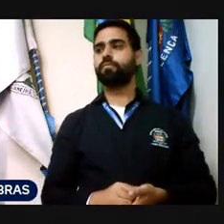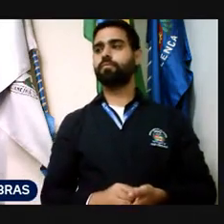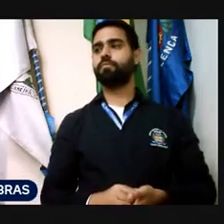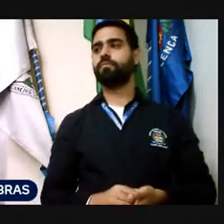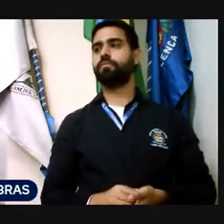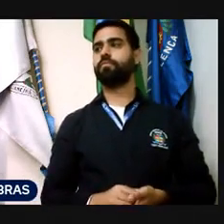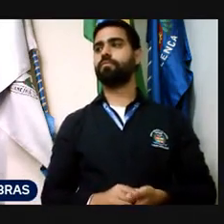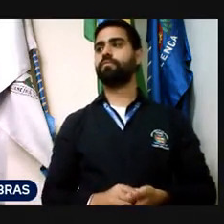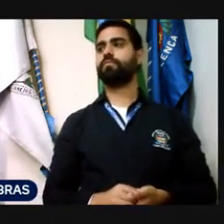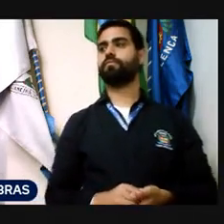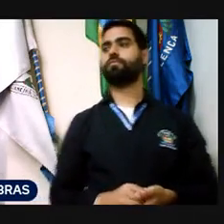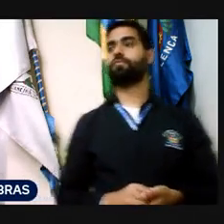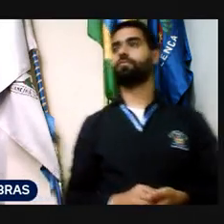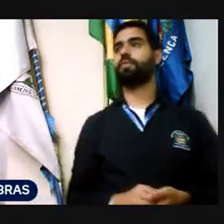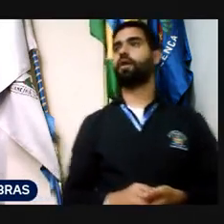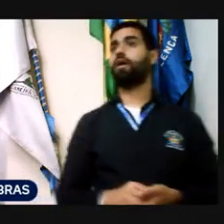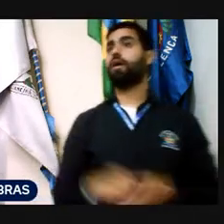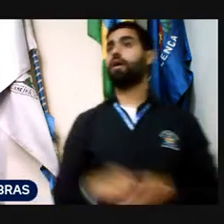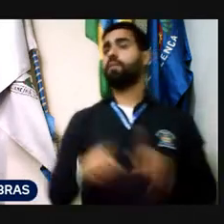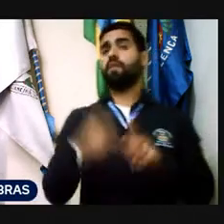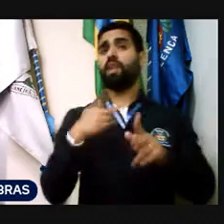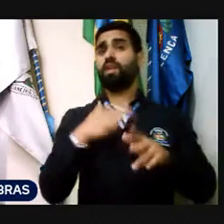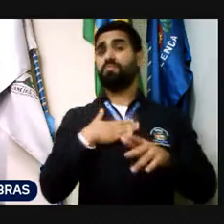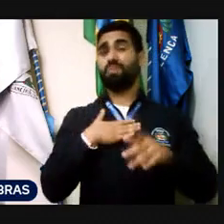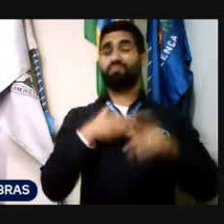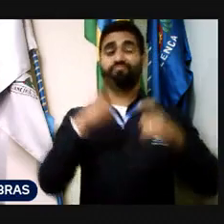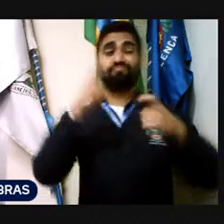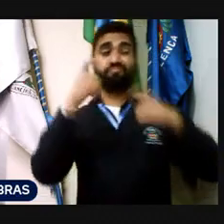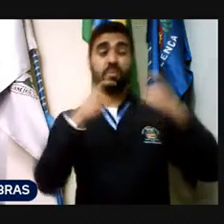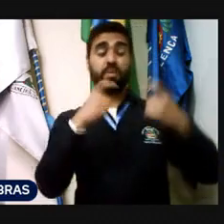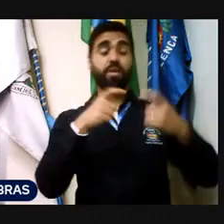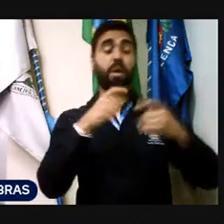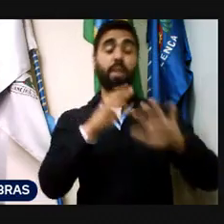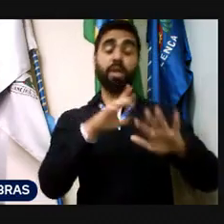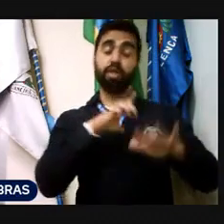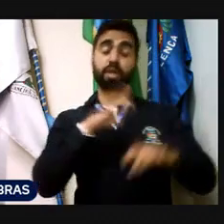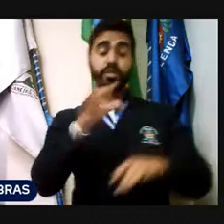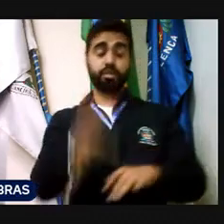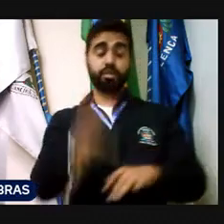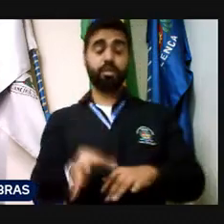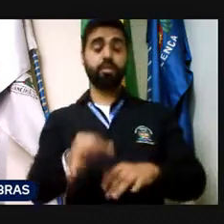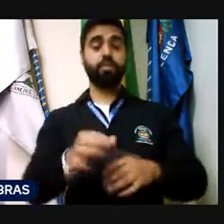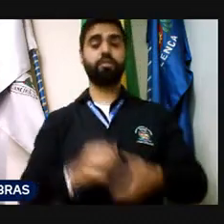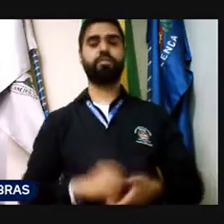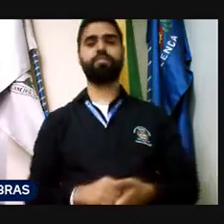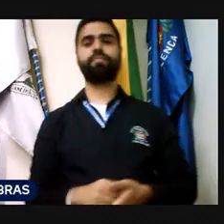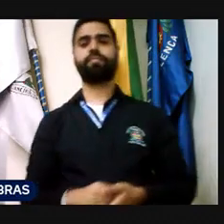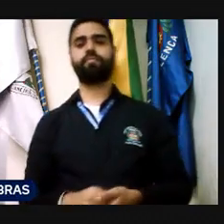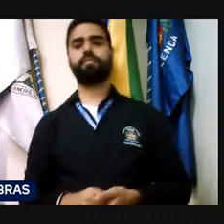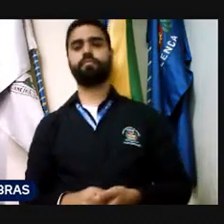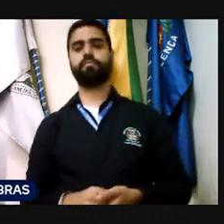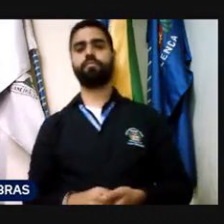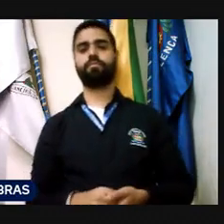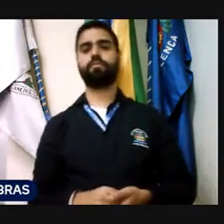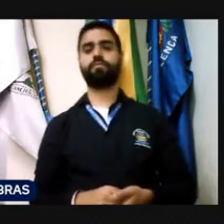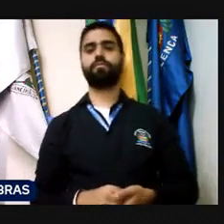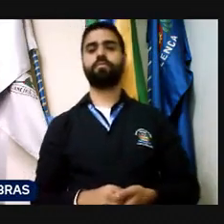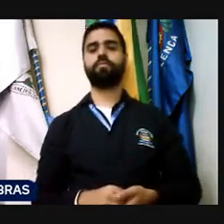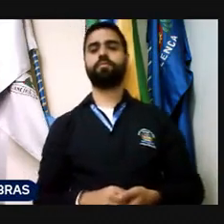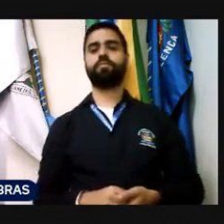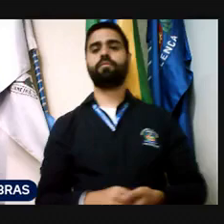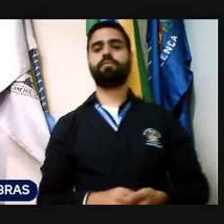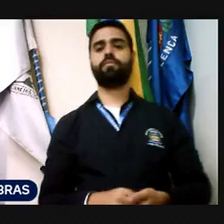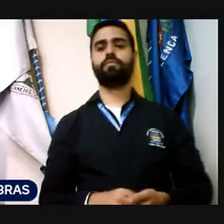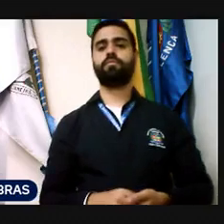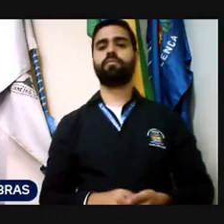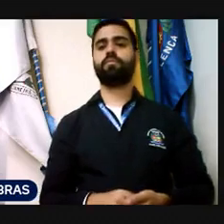dizer dessa minha preocupação, Pedro. Tenho certeza que vamos estar aqui para junto